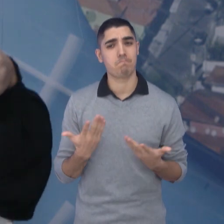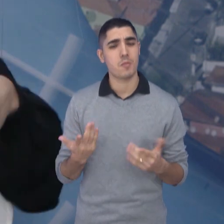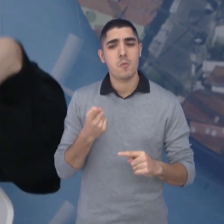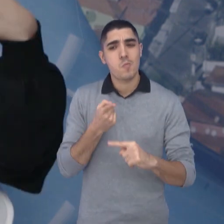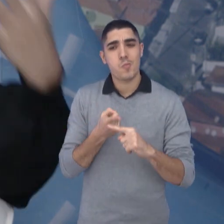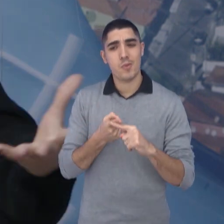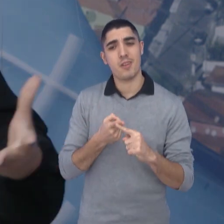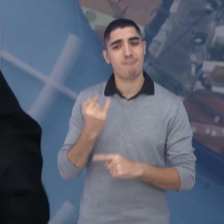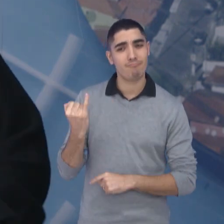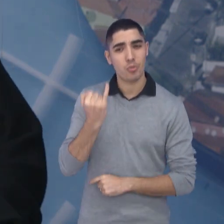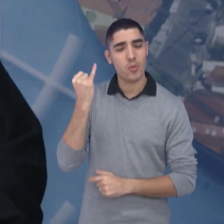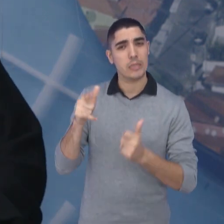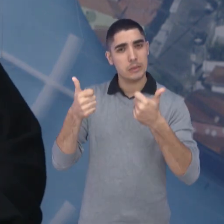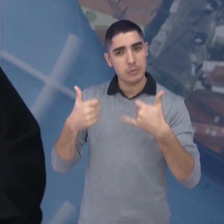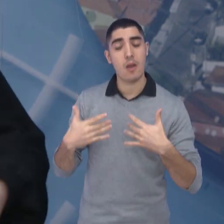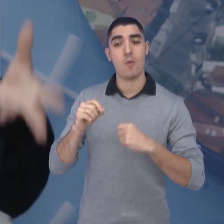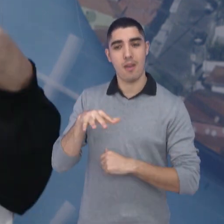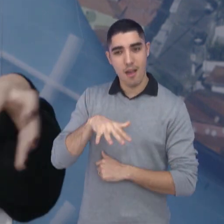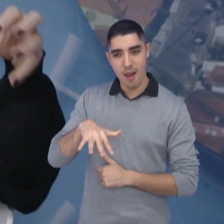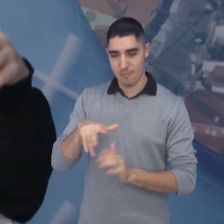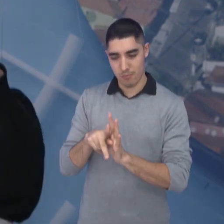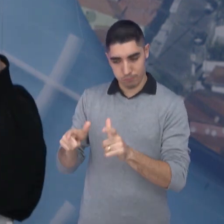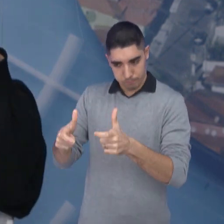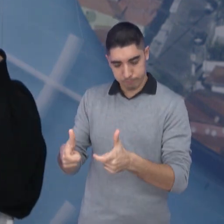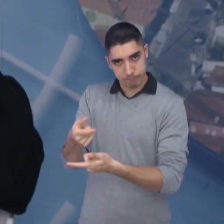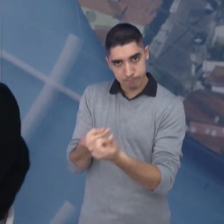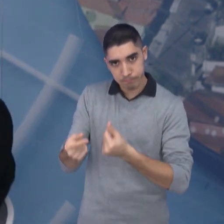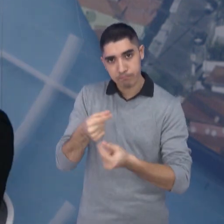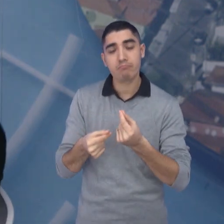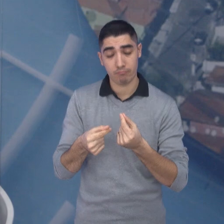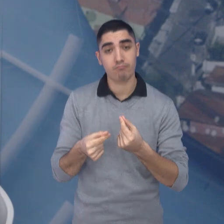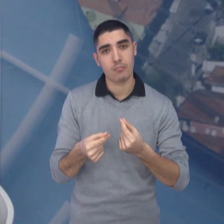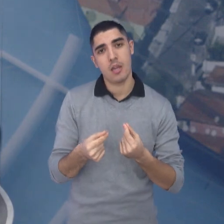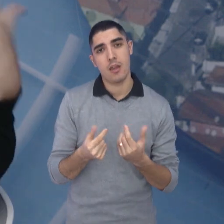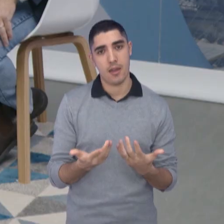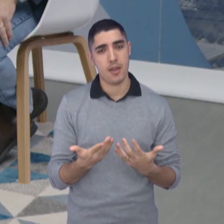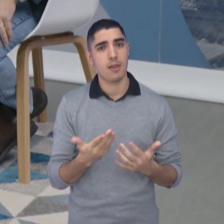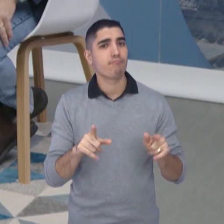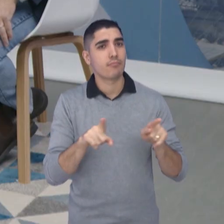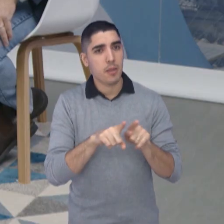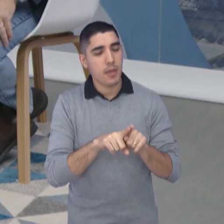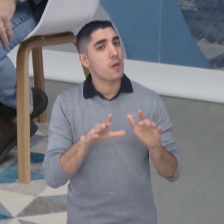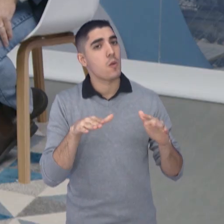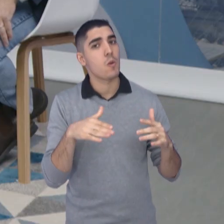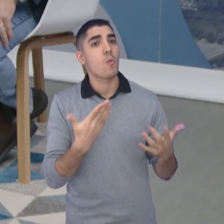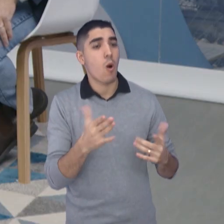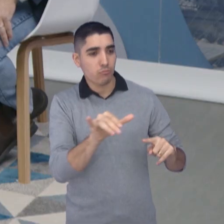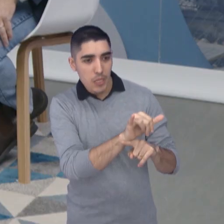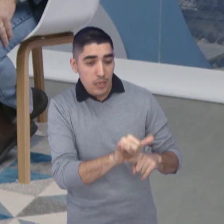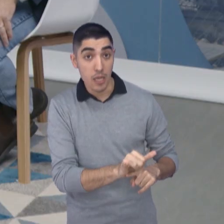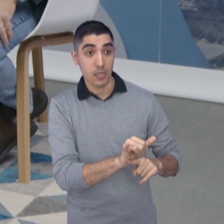gente cultivar a economia local? E aí eu aproveito e te pergunto, né, quais são as práticas, por exemplo, né, uma